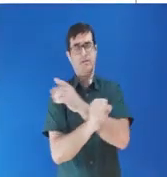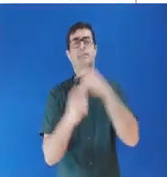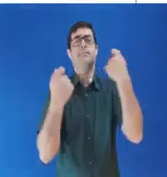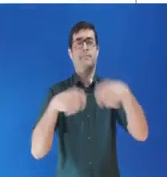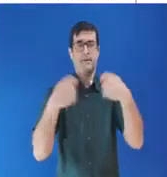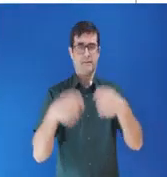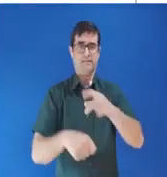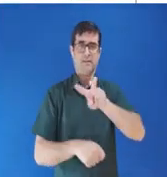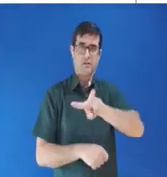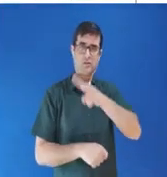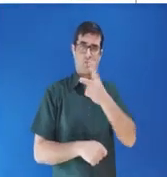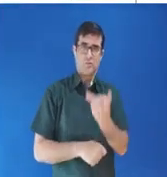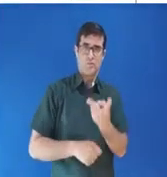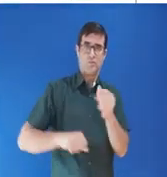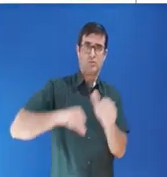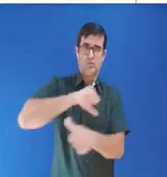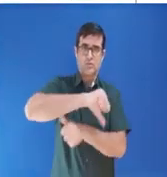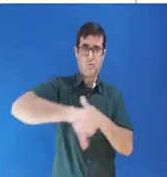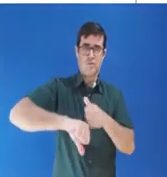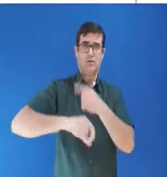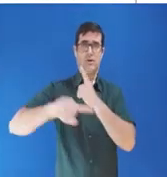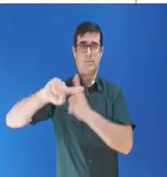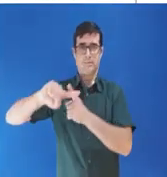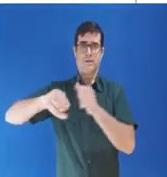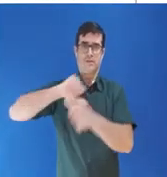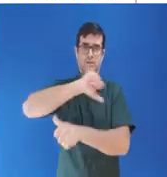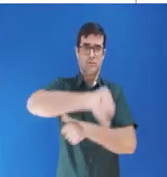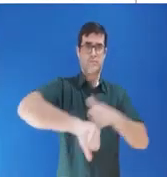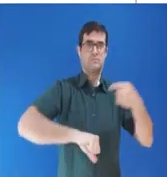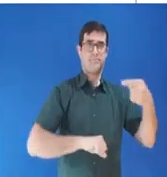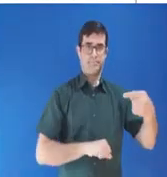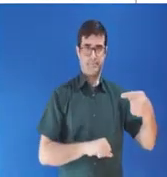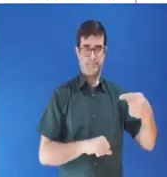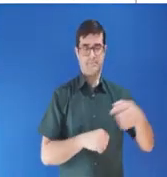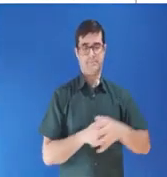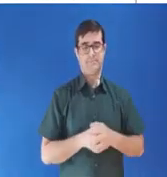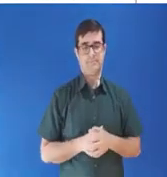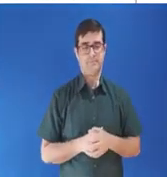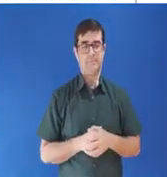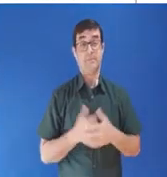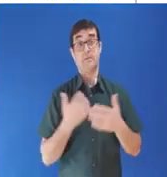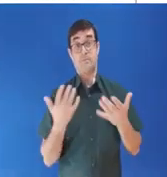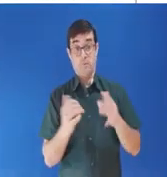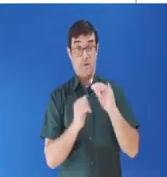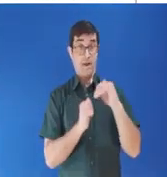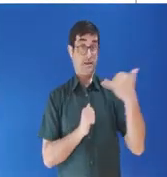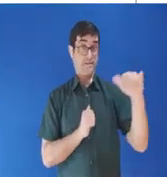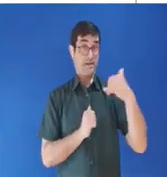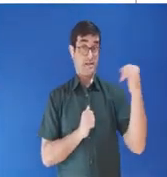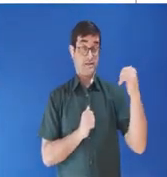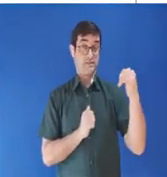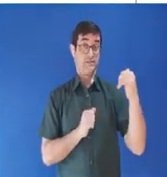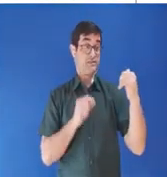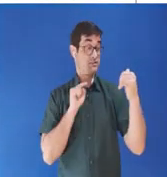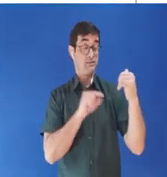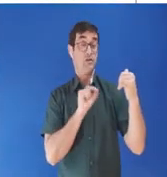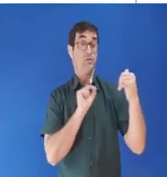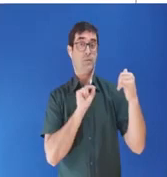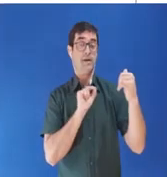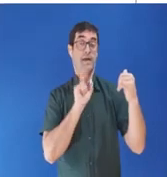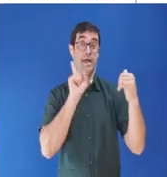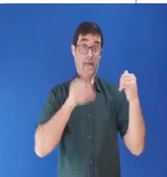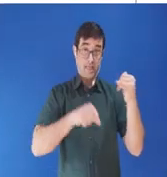sinal, né? Tendo em vista que, em relação à energia, se o processo